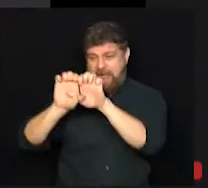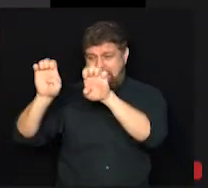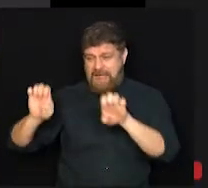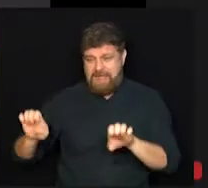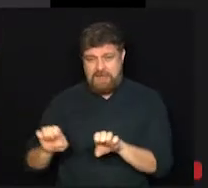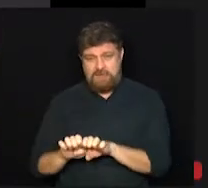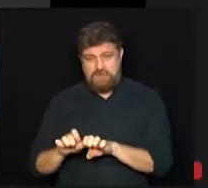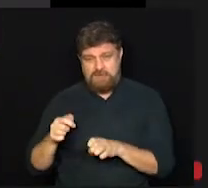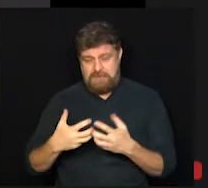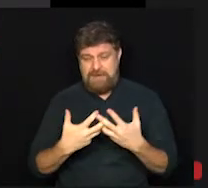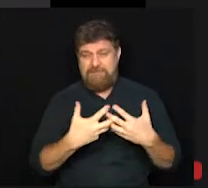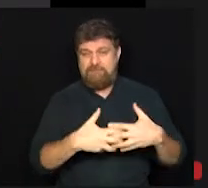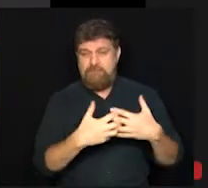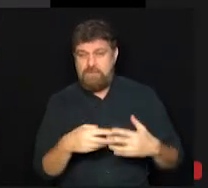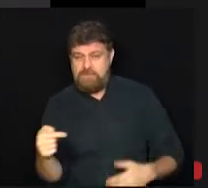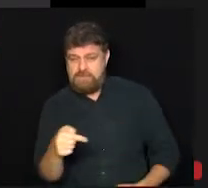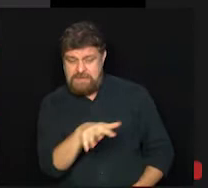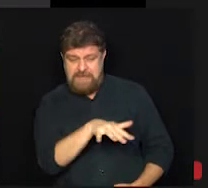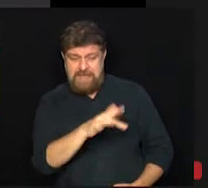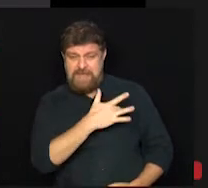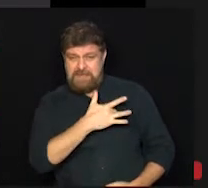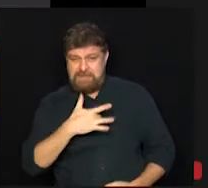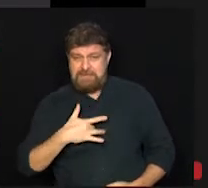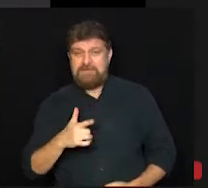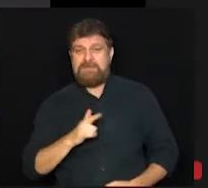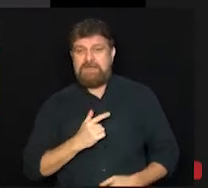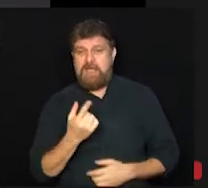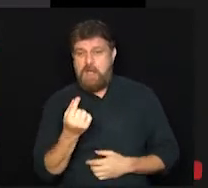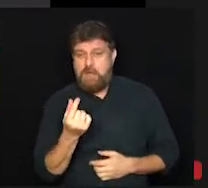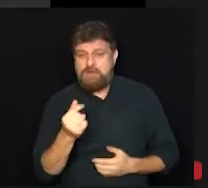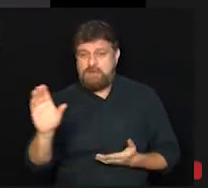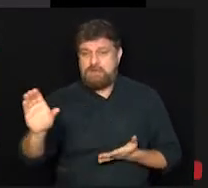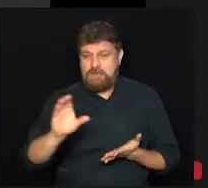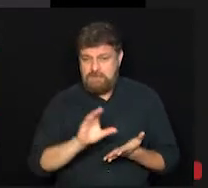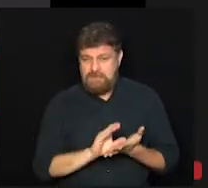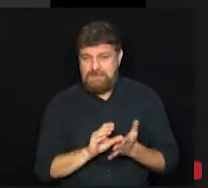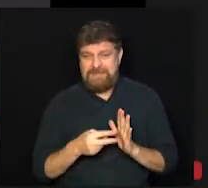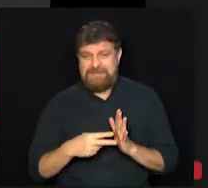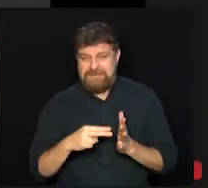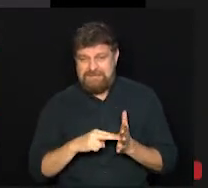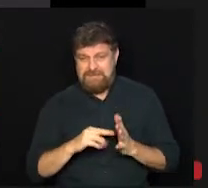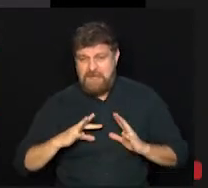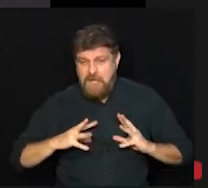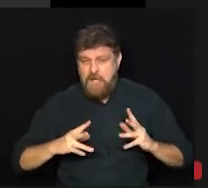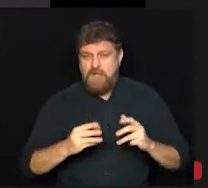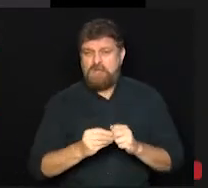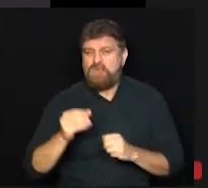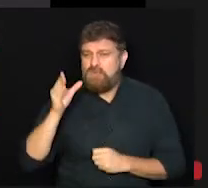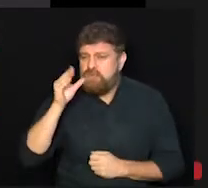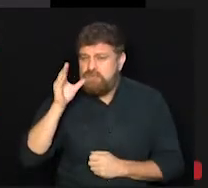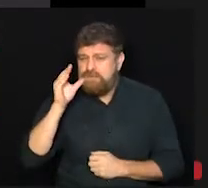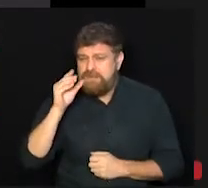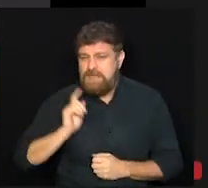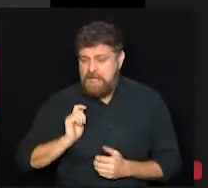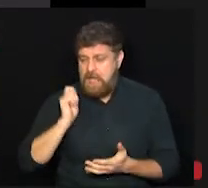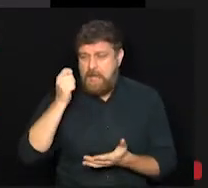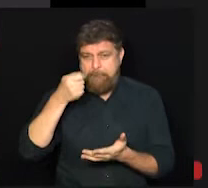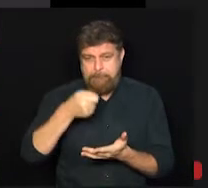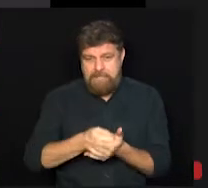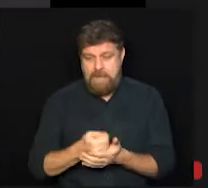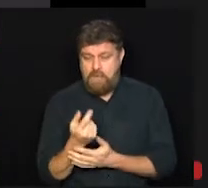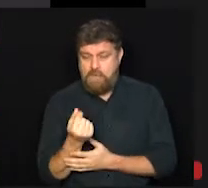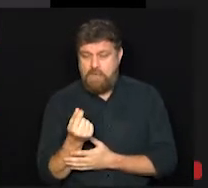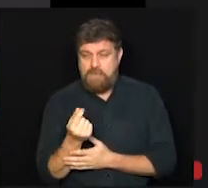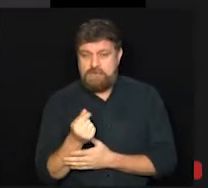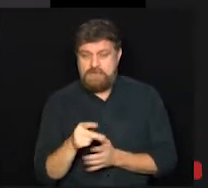área de saúde, ele é um financiamento da universidade, que significa que todo o corpo de funcionários é pago pelo orçamento da universidade.